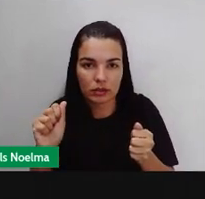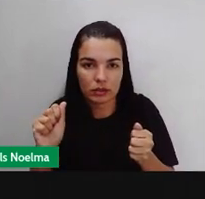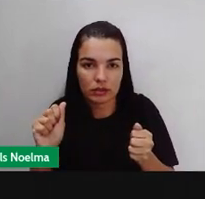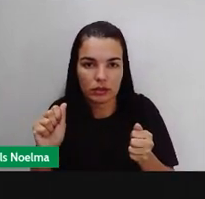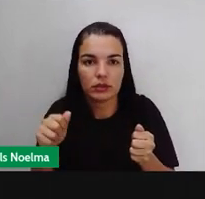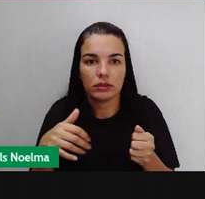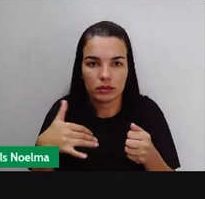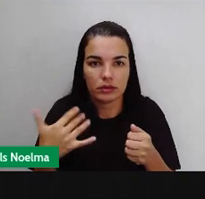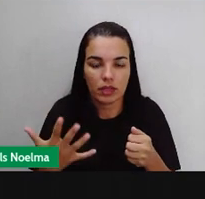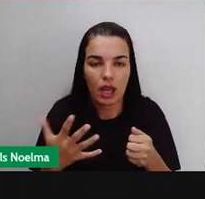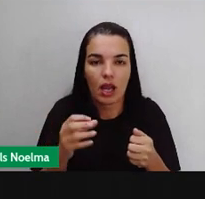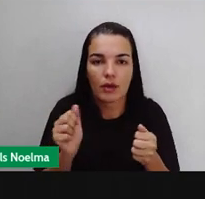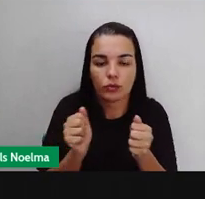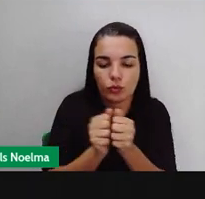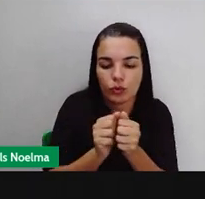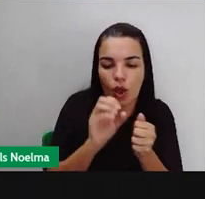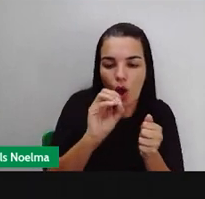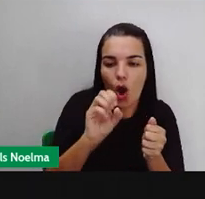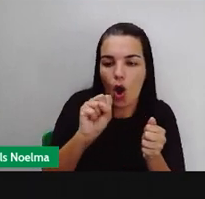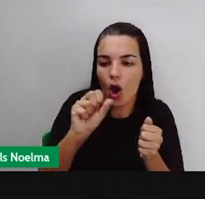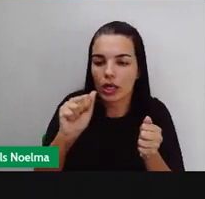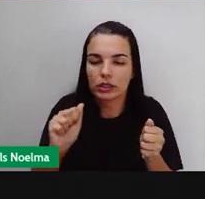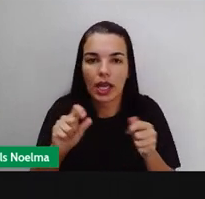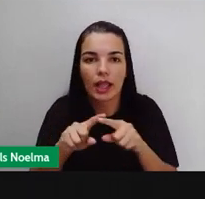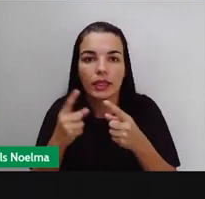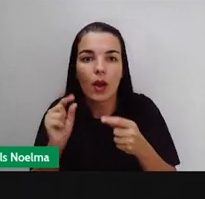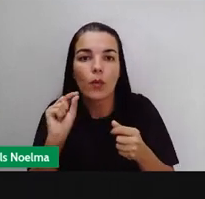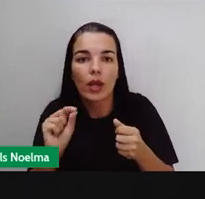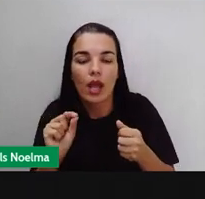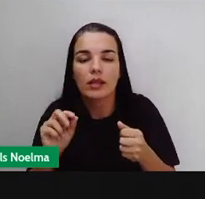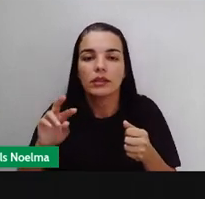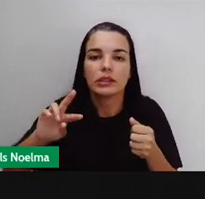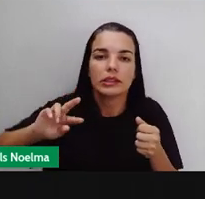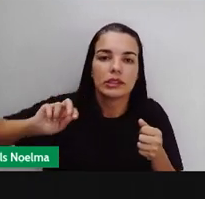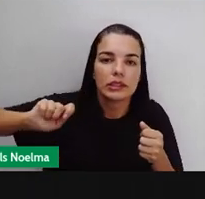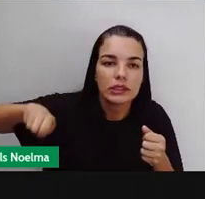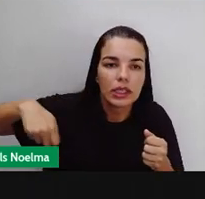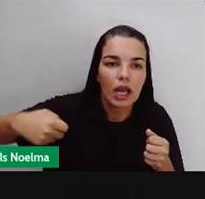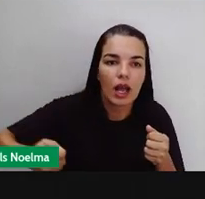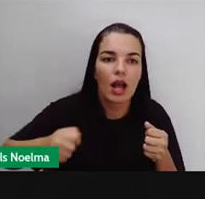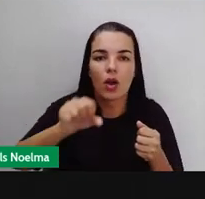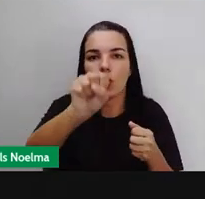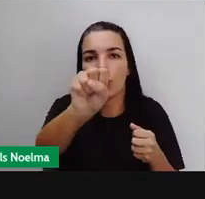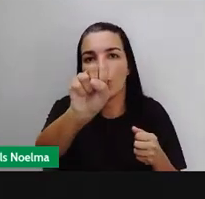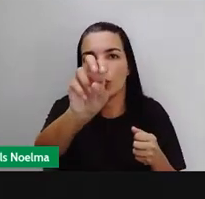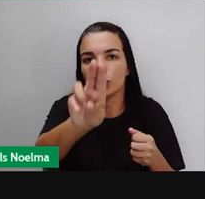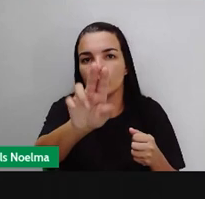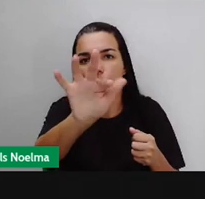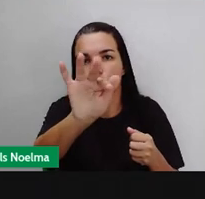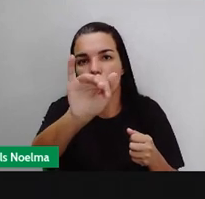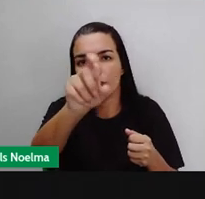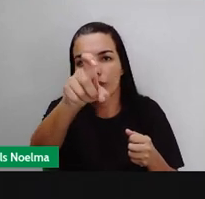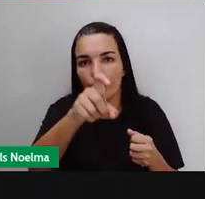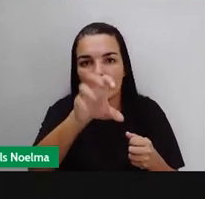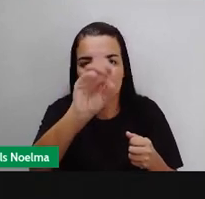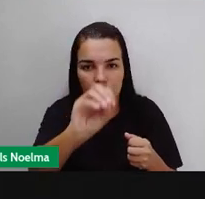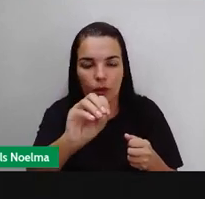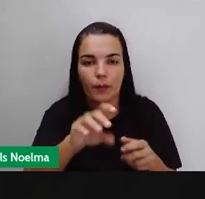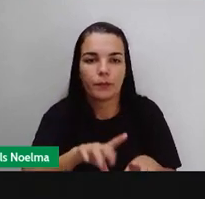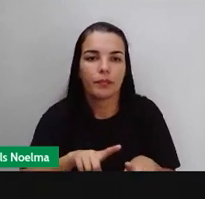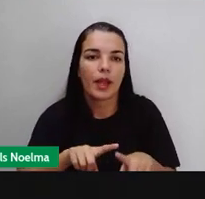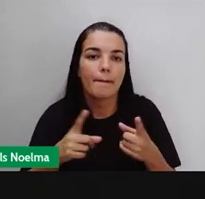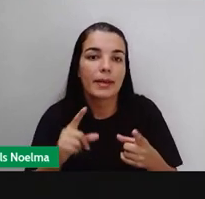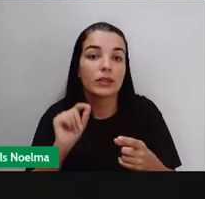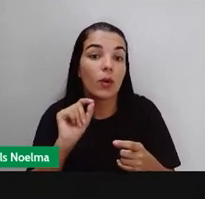né? Chuvoso passa a ser aí uma qualificação do substantivo dia. Já a